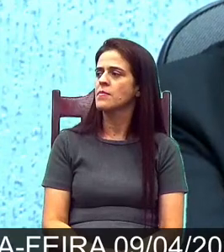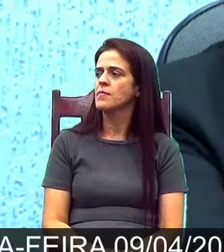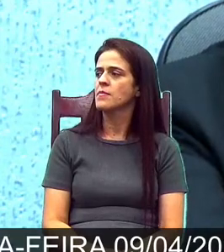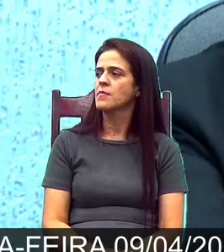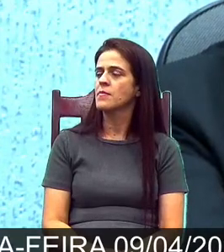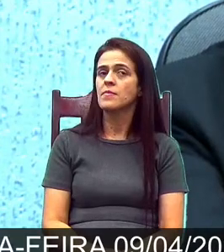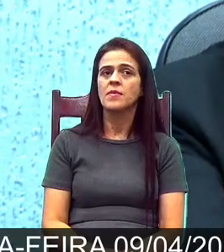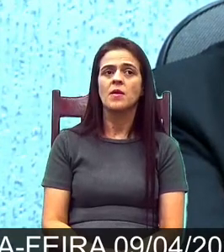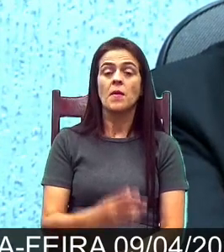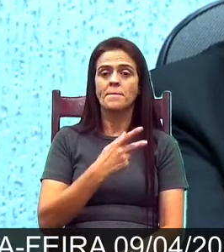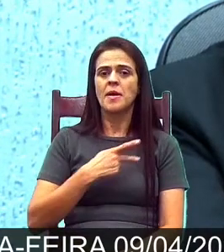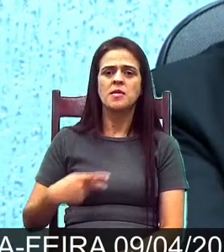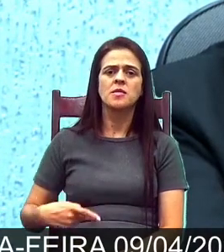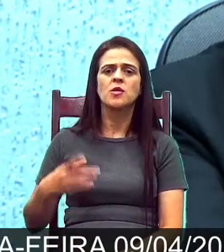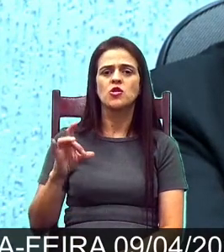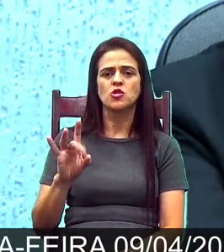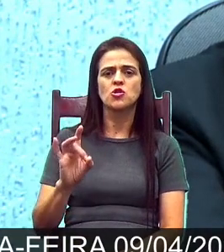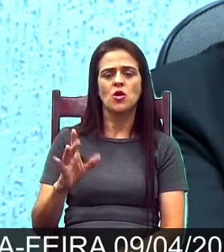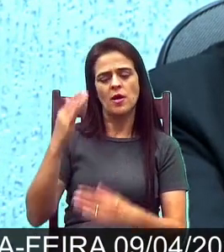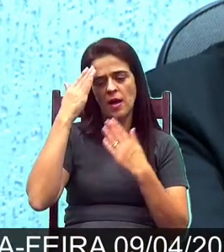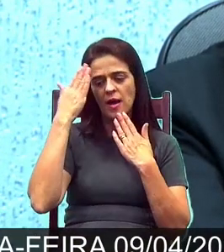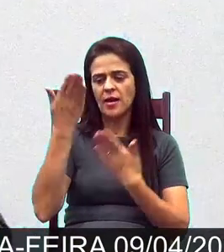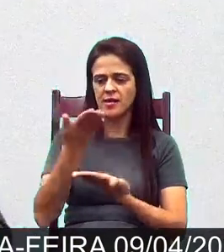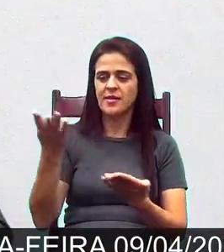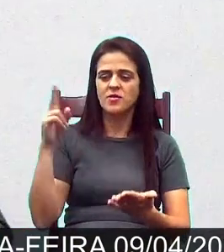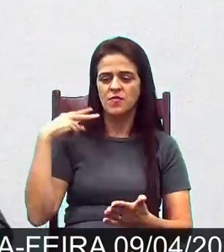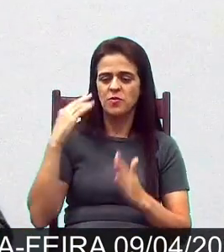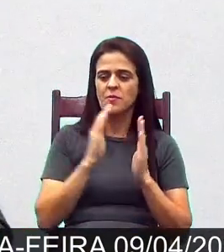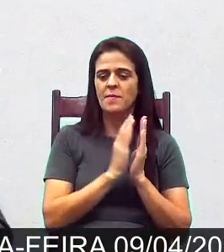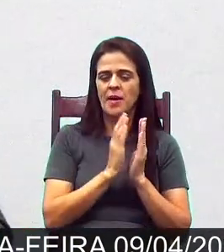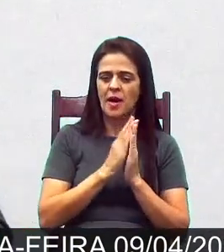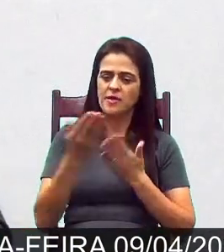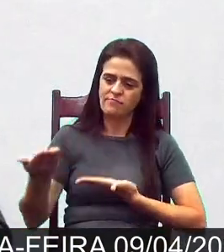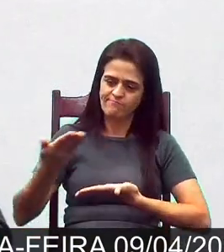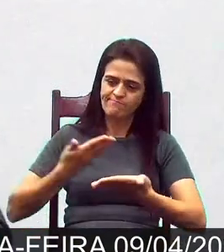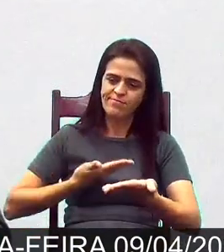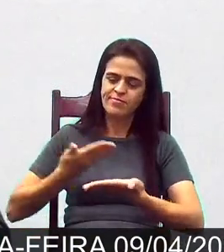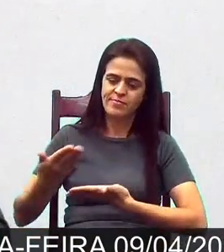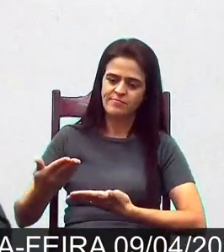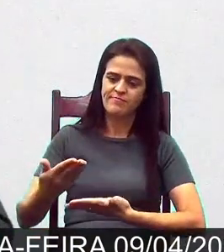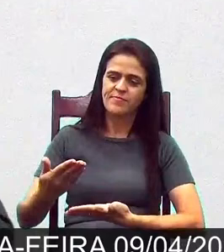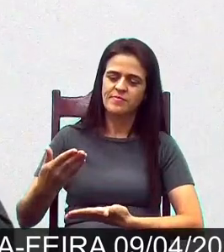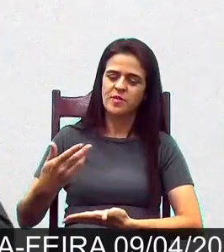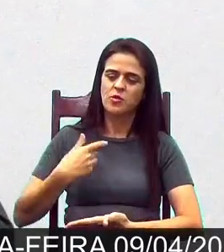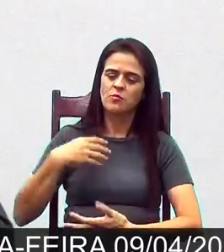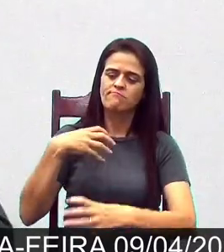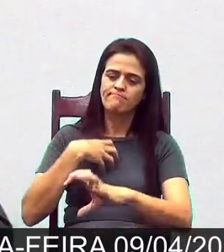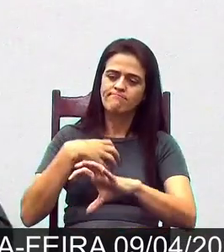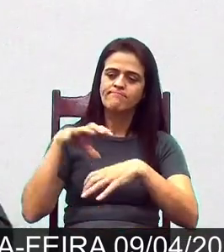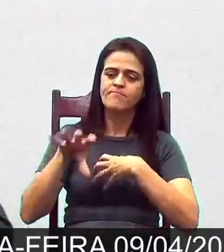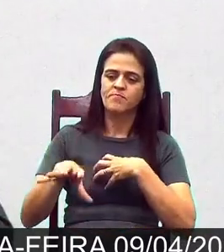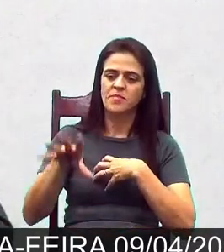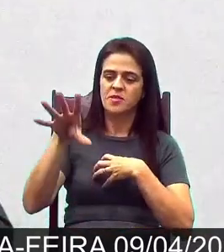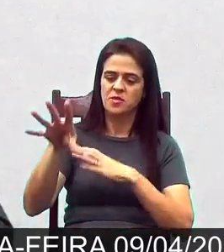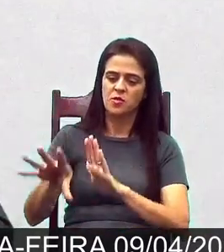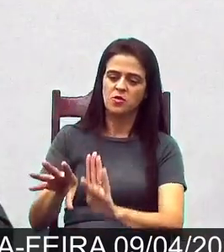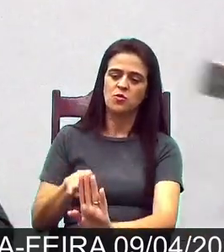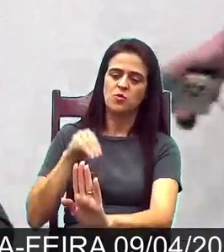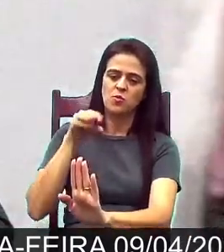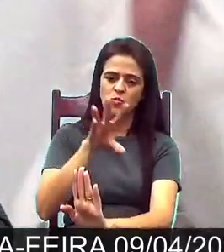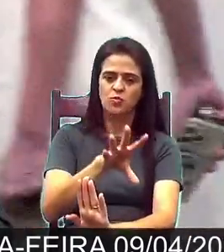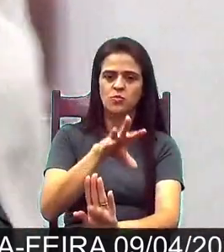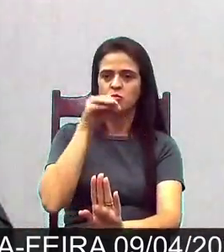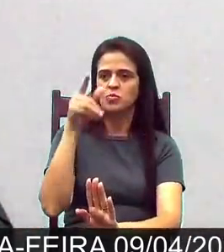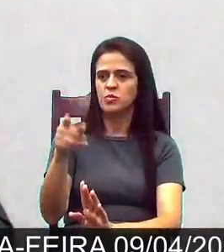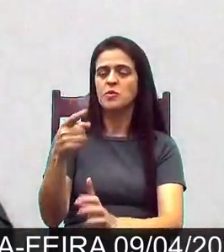Senhor presidente, somente para finalizar, agradeço ao senhor Luiz as palavras. Saiba que a recíproca é verdadeira, senhor Luiz. Me inspiro muito em cada um aqui